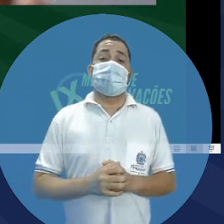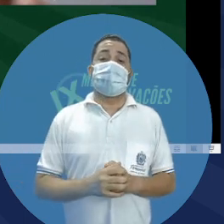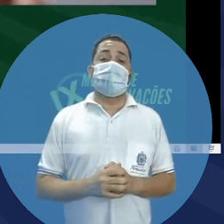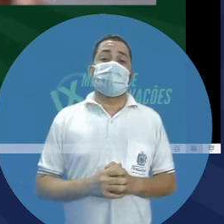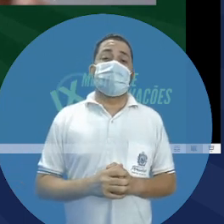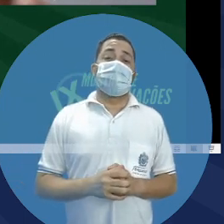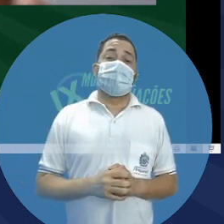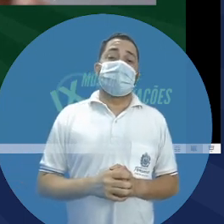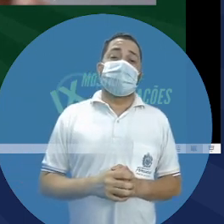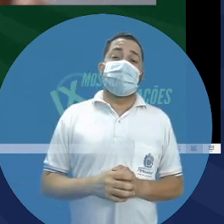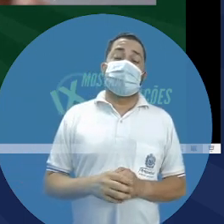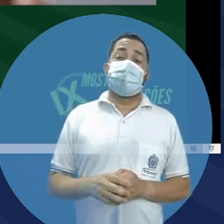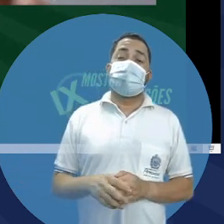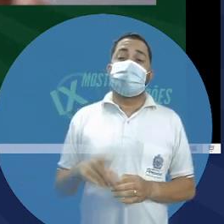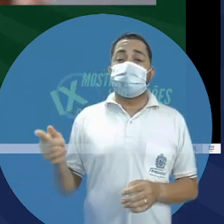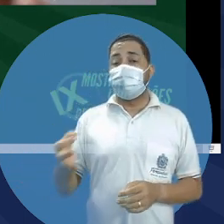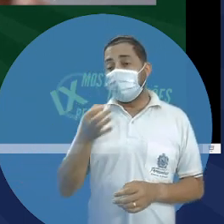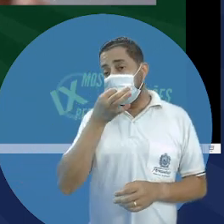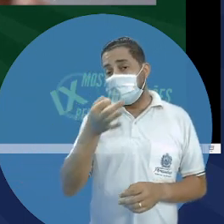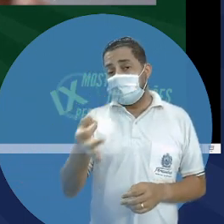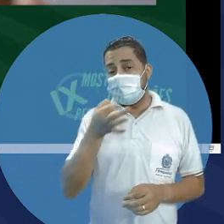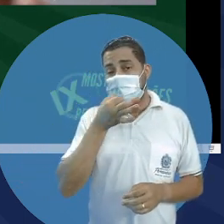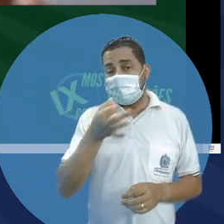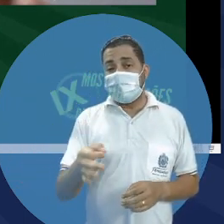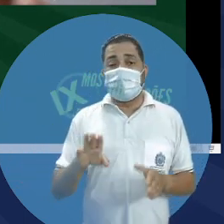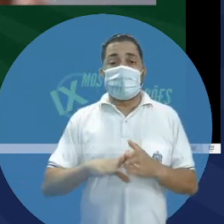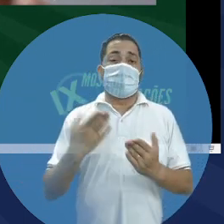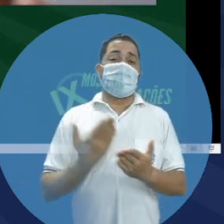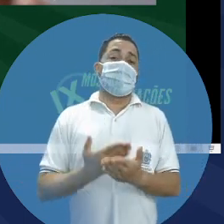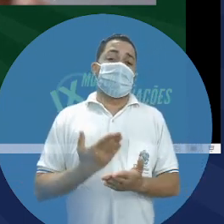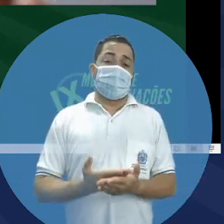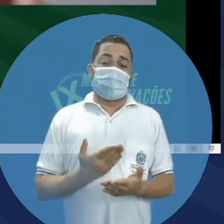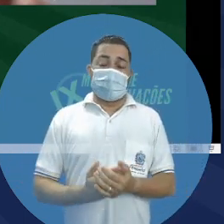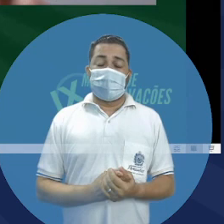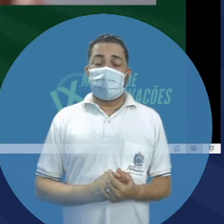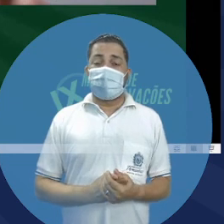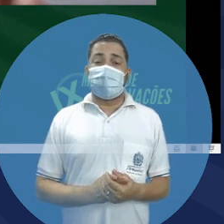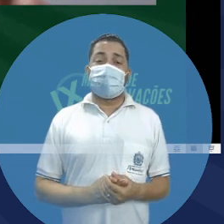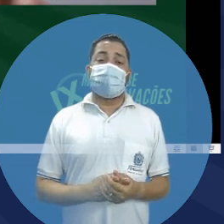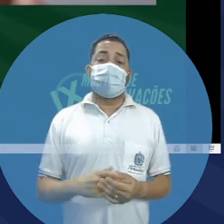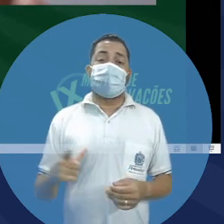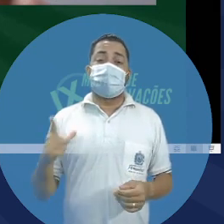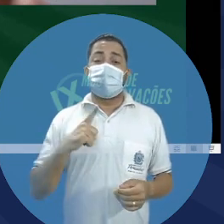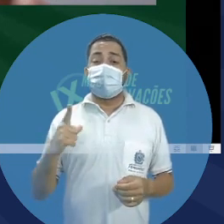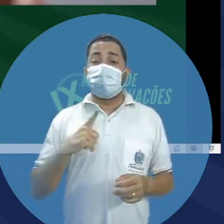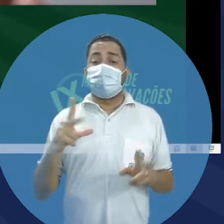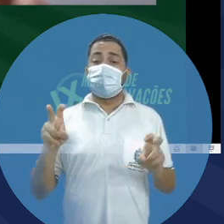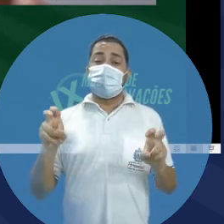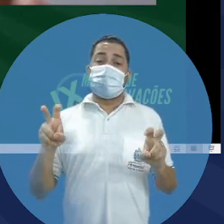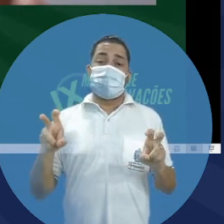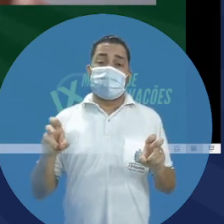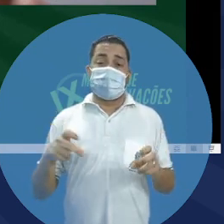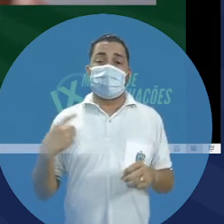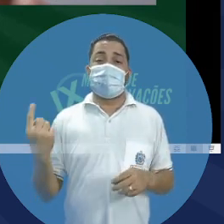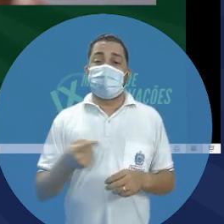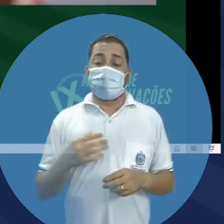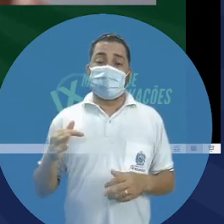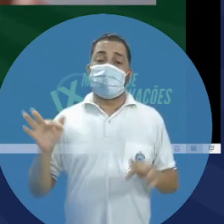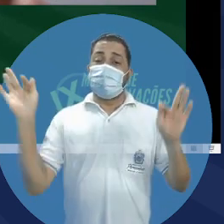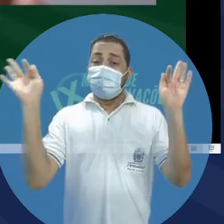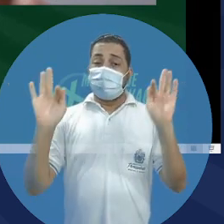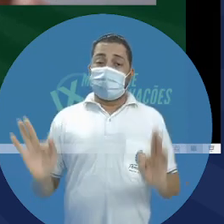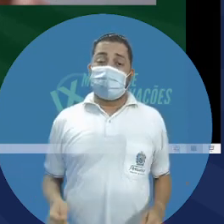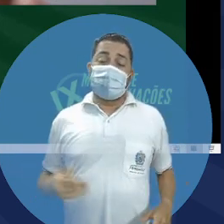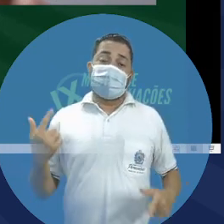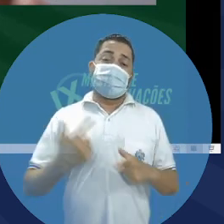quando foi sugerido para as escolas, para ser abordada essa temática, nós ficamos felizes, porque a gente